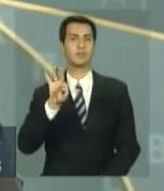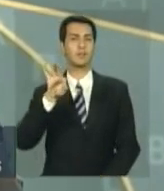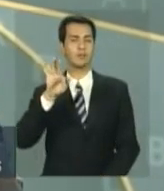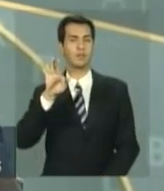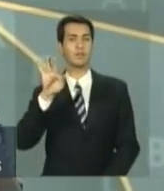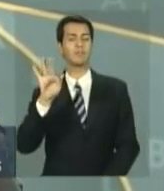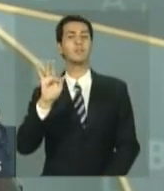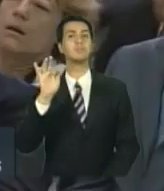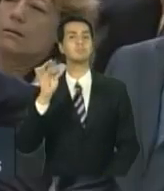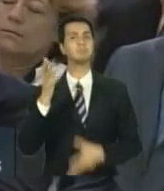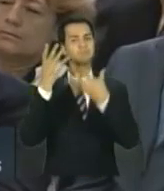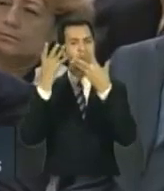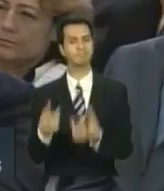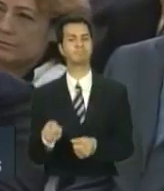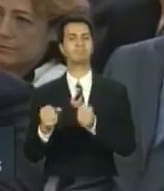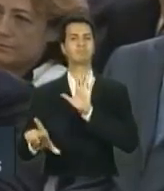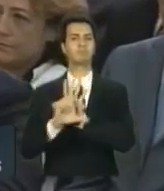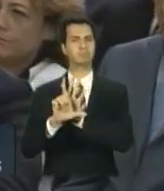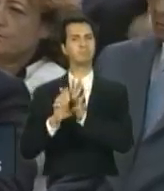agressões.